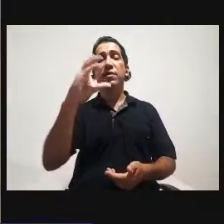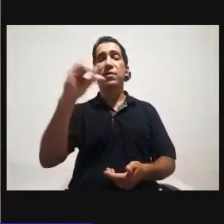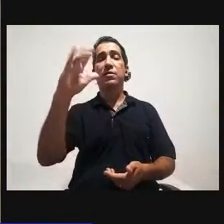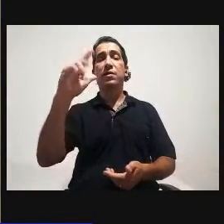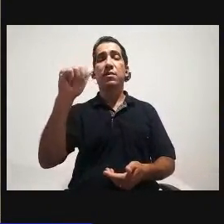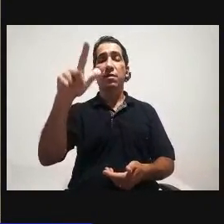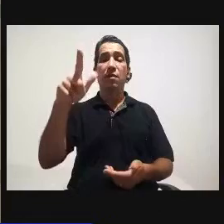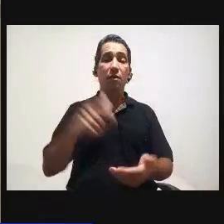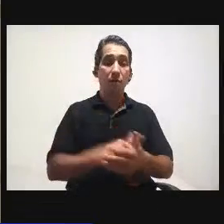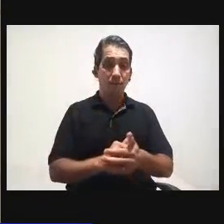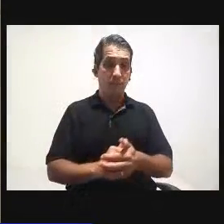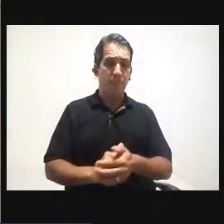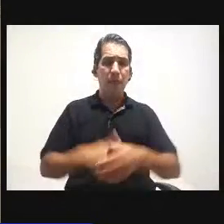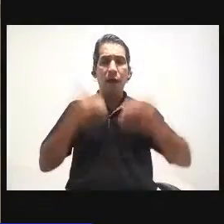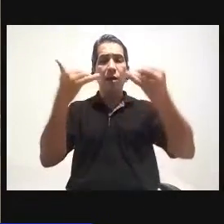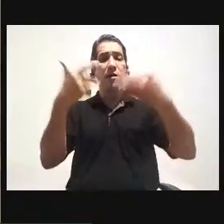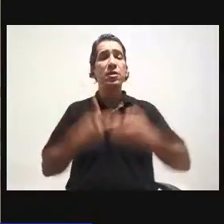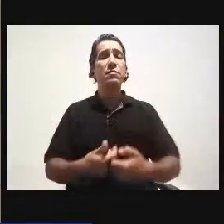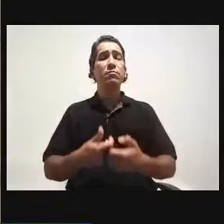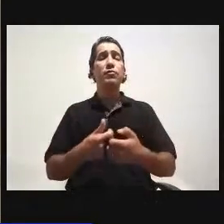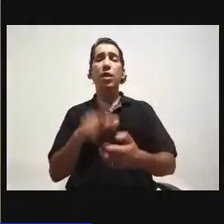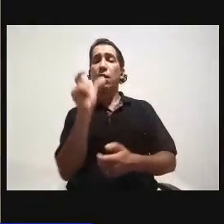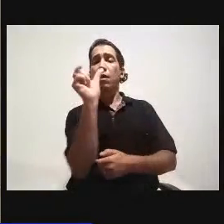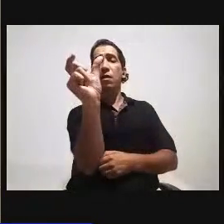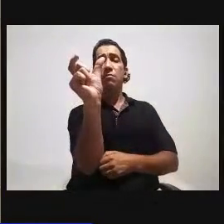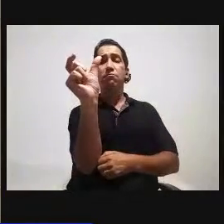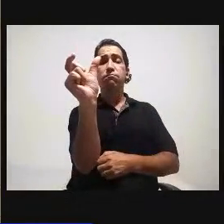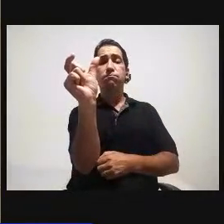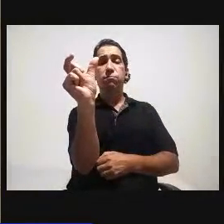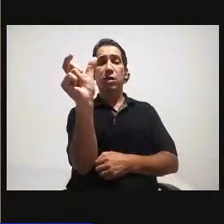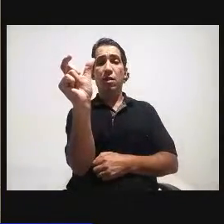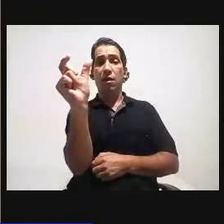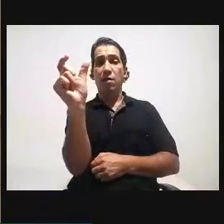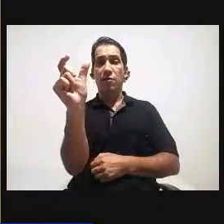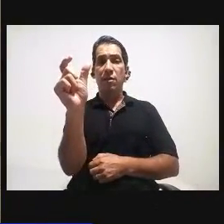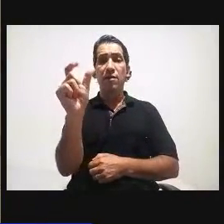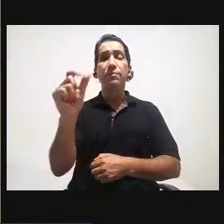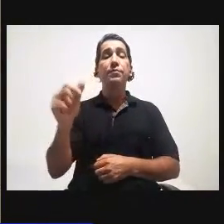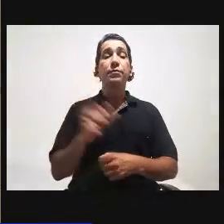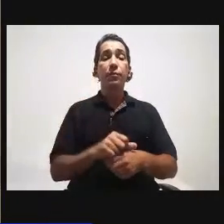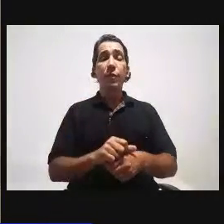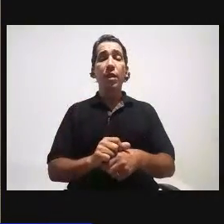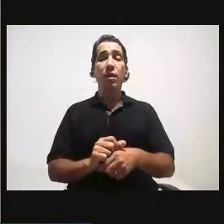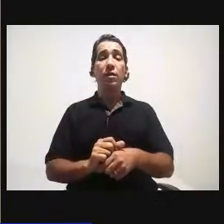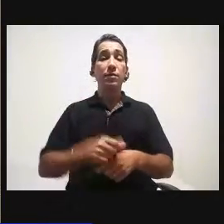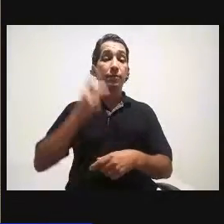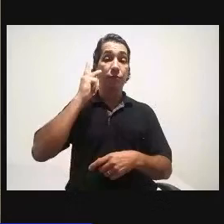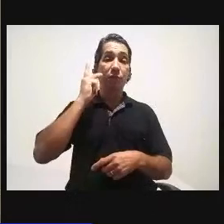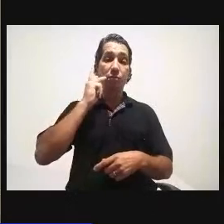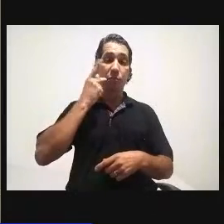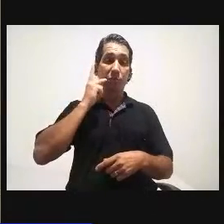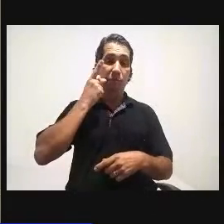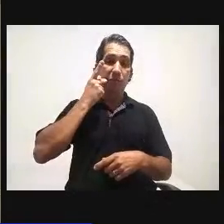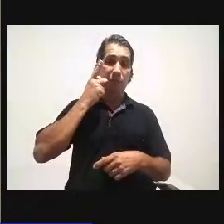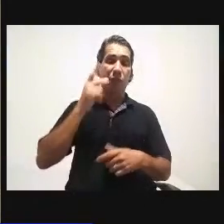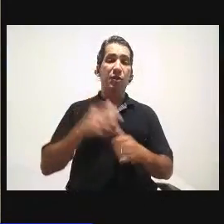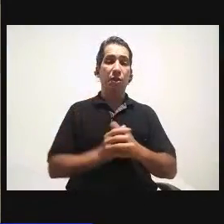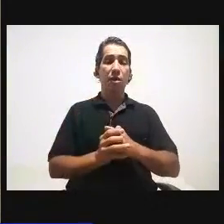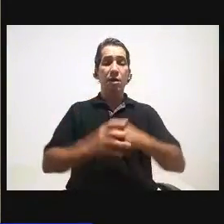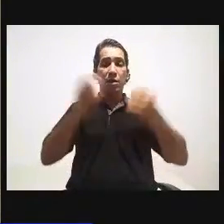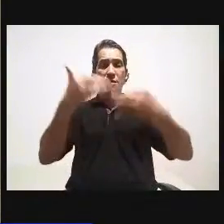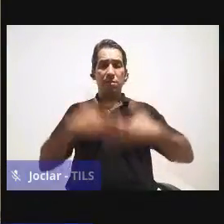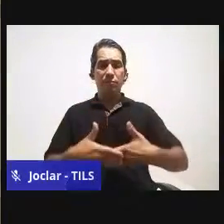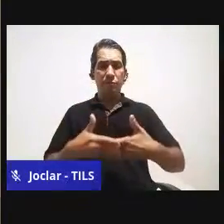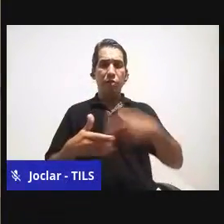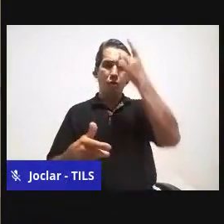termo. Eu vou explicar de onde veio o termo. Isso veio do Piaget. O Jean Piaget, ele diz que o ser humano aprende de duas formas,